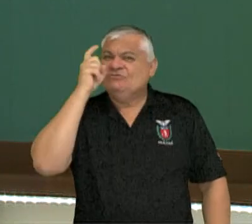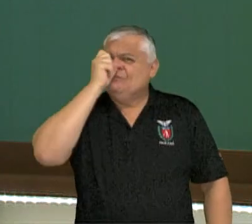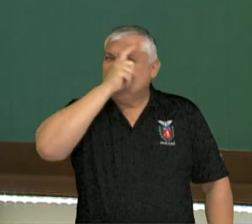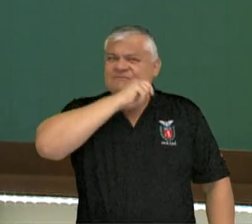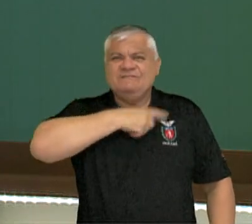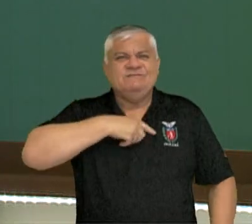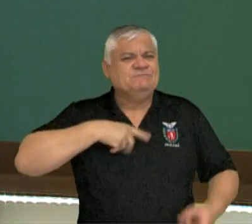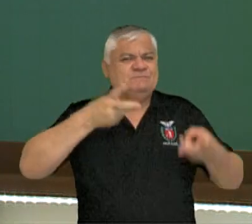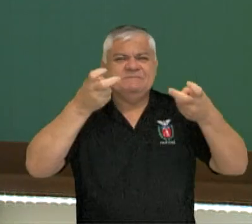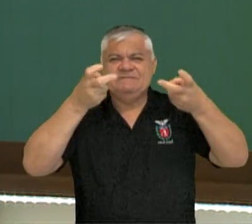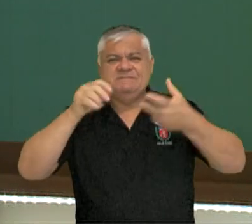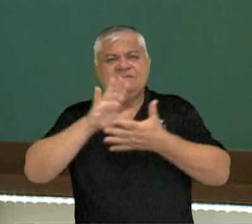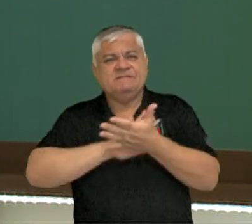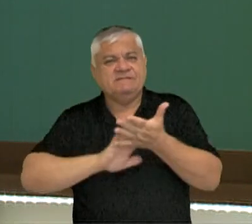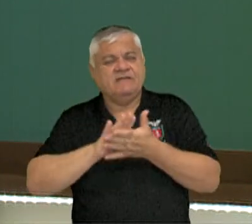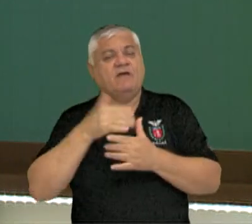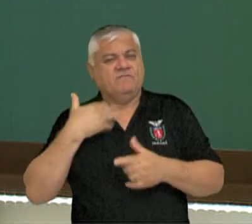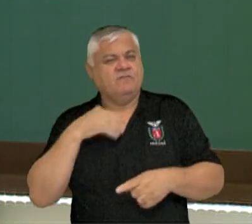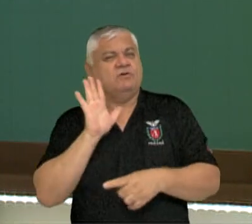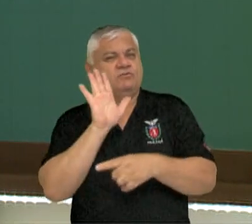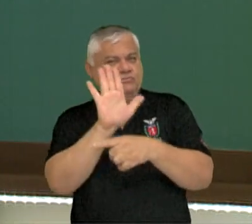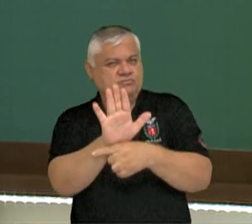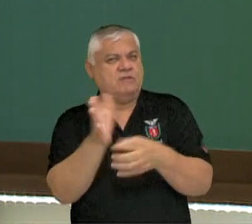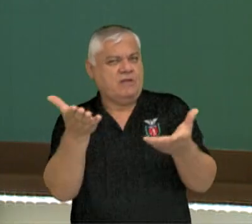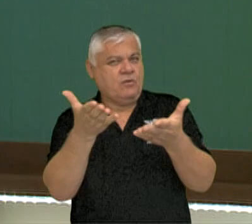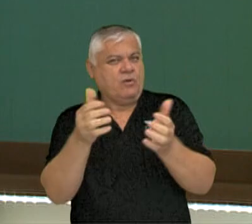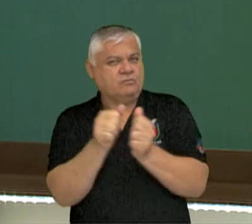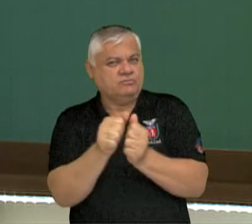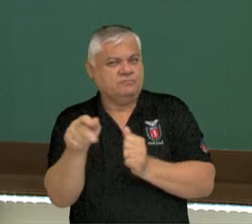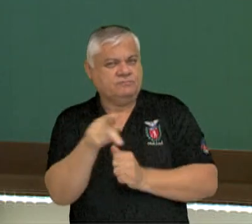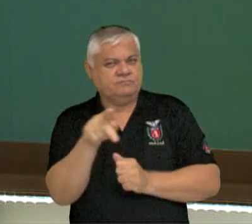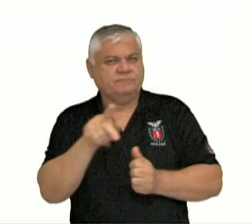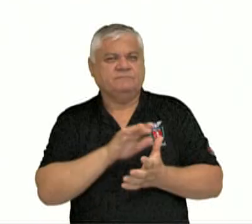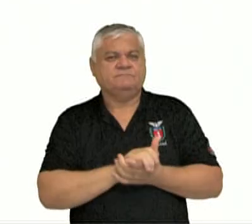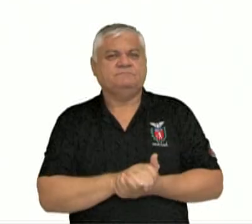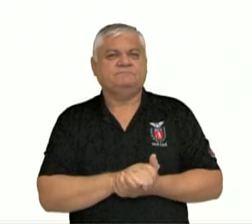perceber, né? Então, vamos ver junto com o professor como ficou.